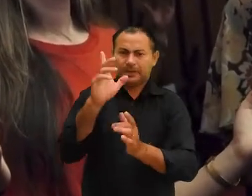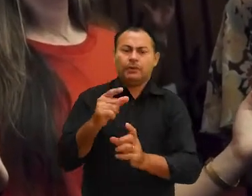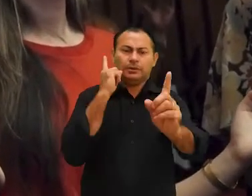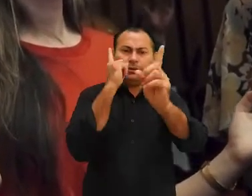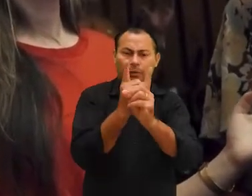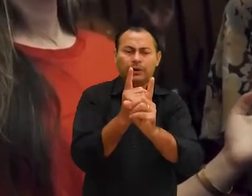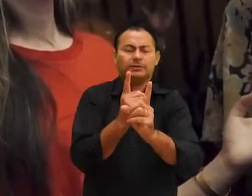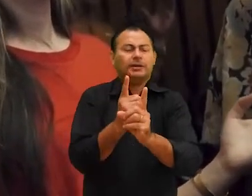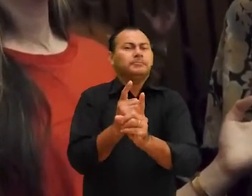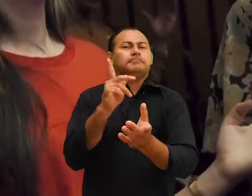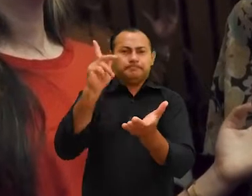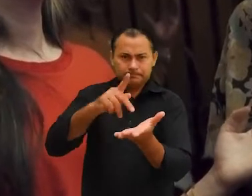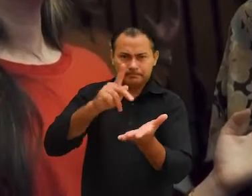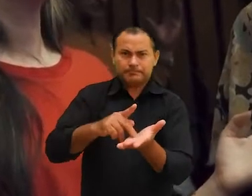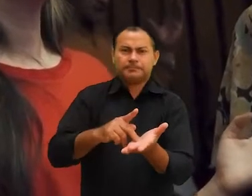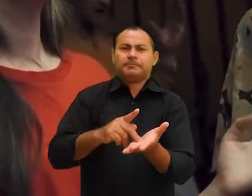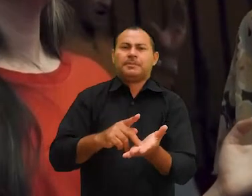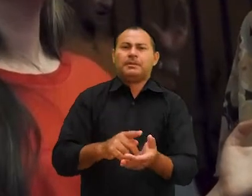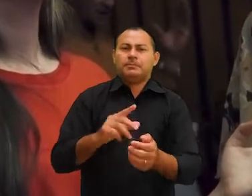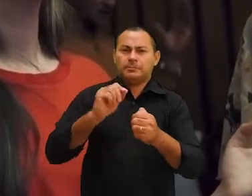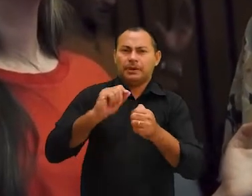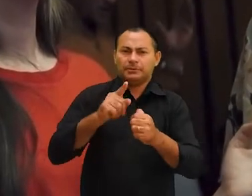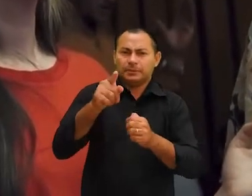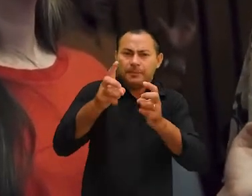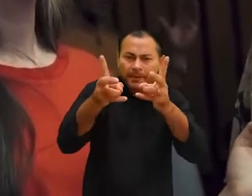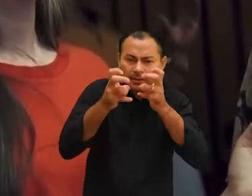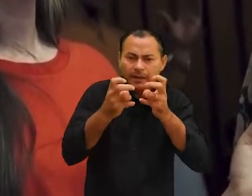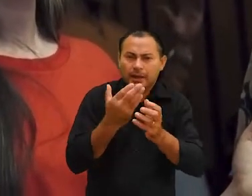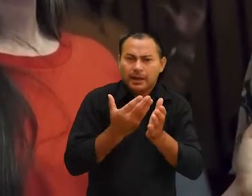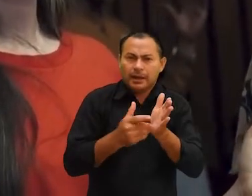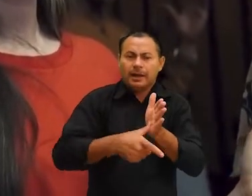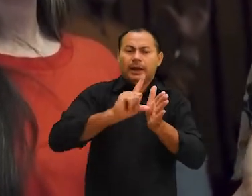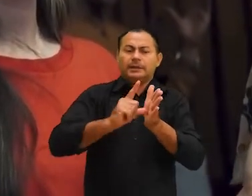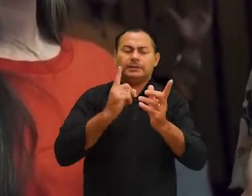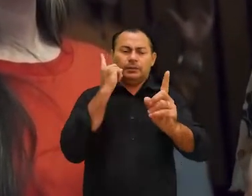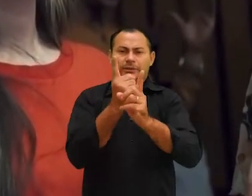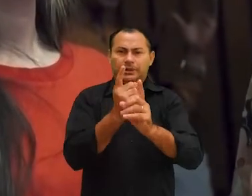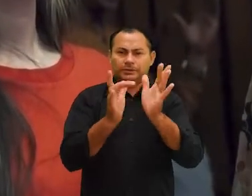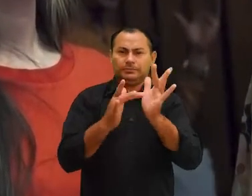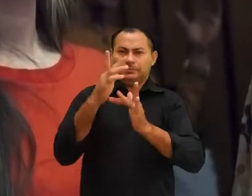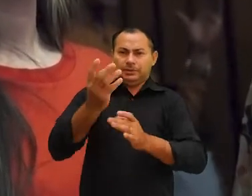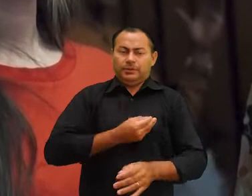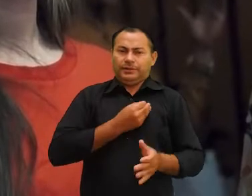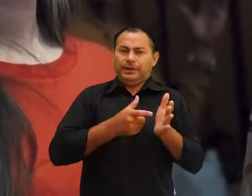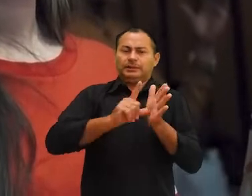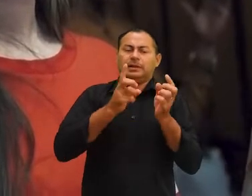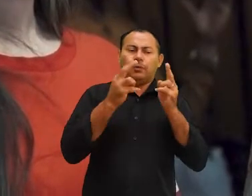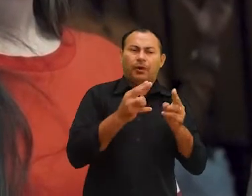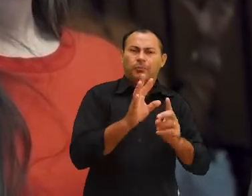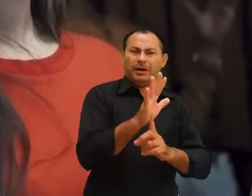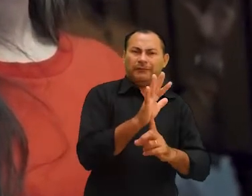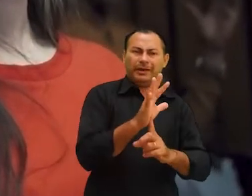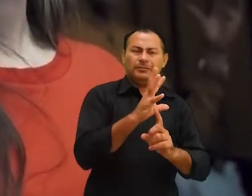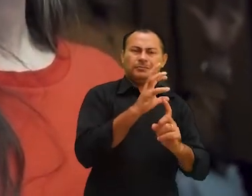o Cristo que é um encontro tão real e Vital que eu faço perceber que antes encontrará Jesus sua vida